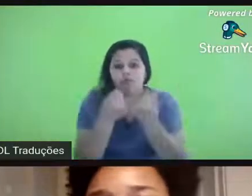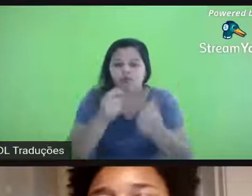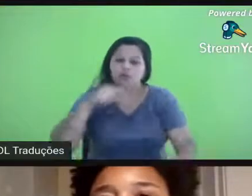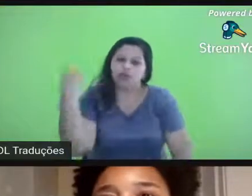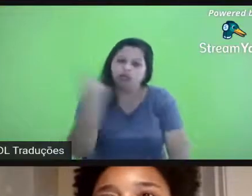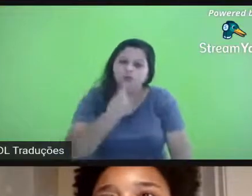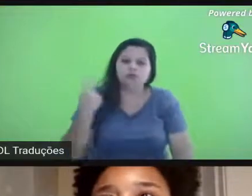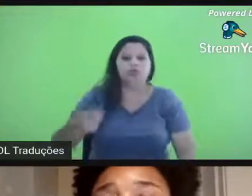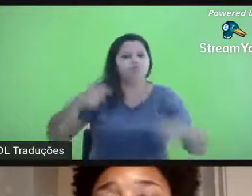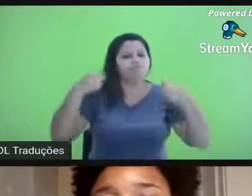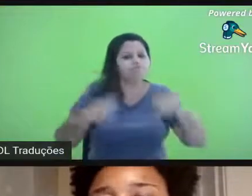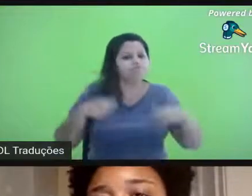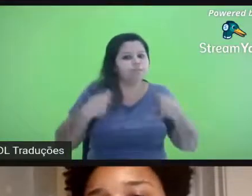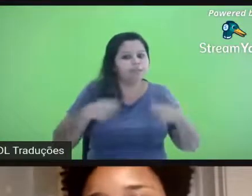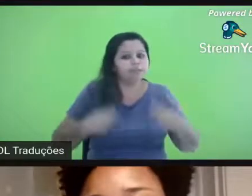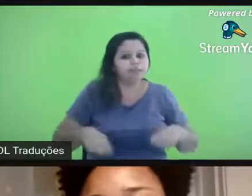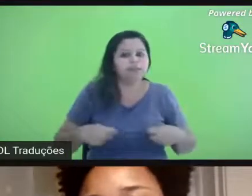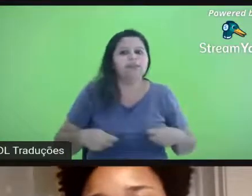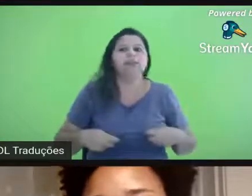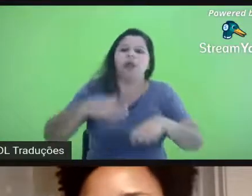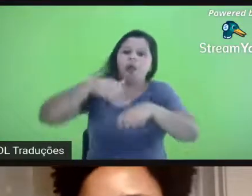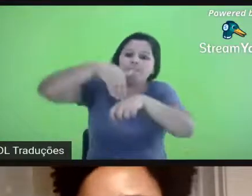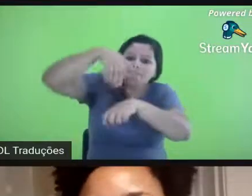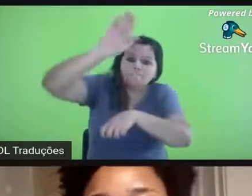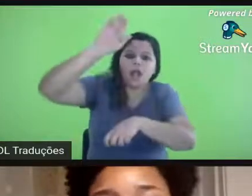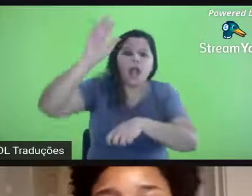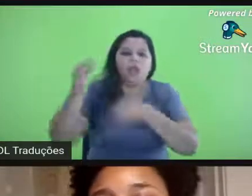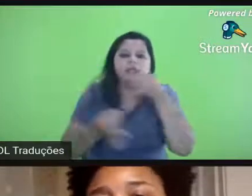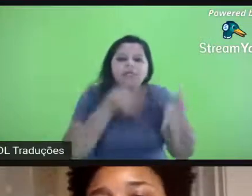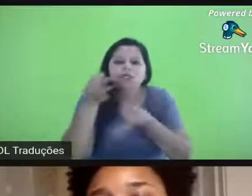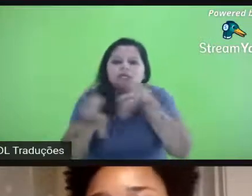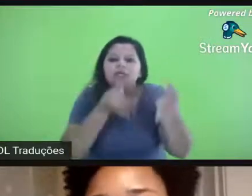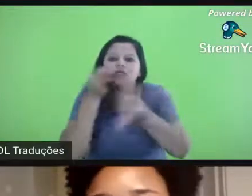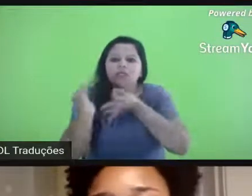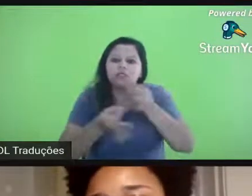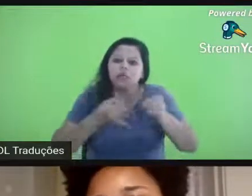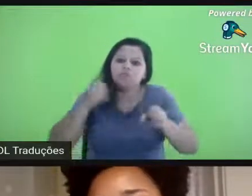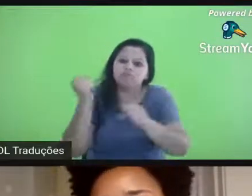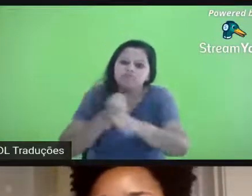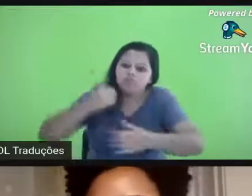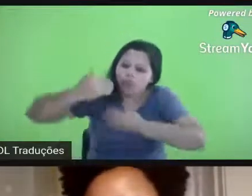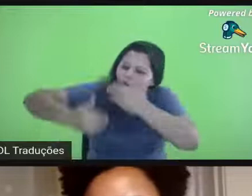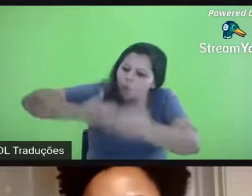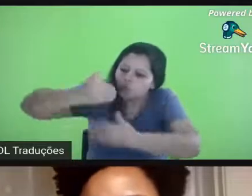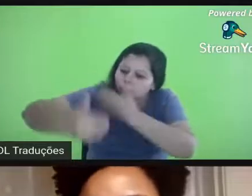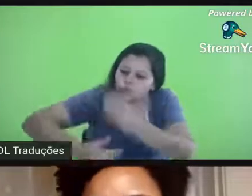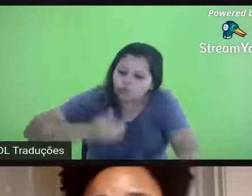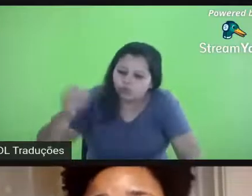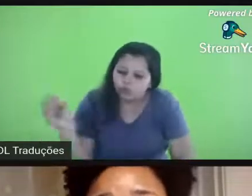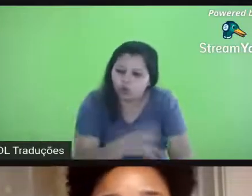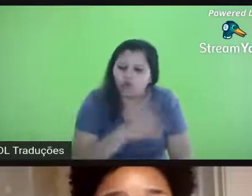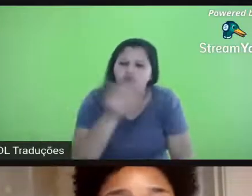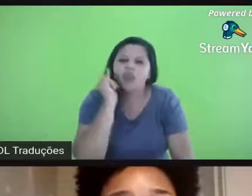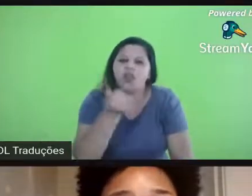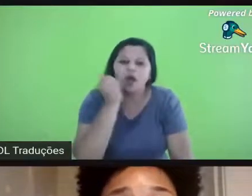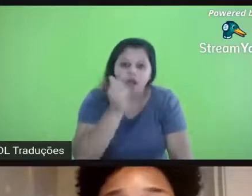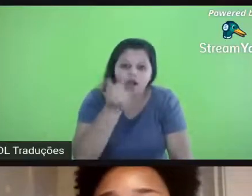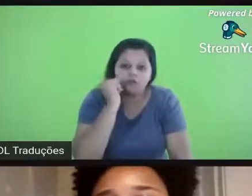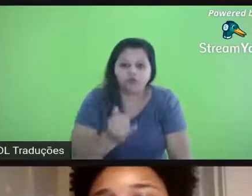possamos ter muito mais crítica na construção dessas novas narrativas. Né? Eu